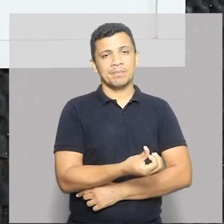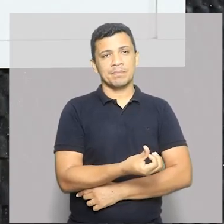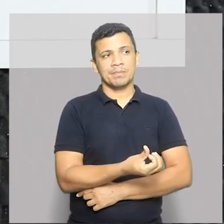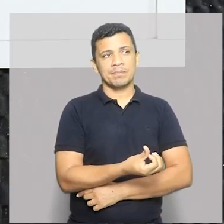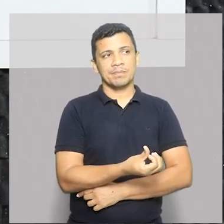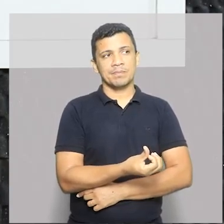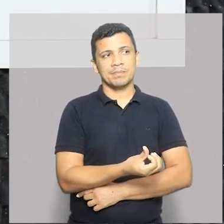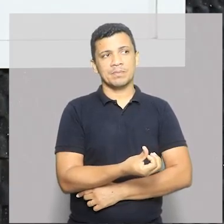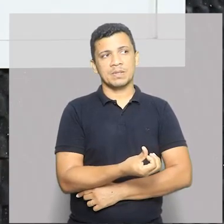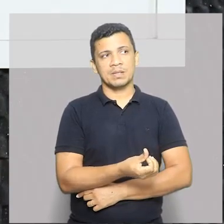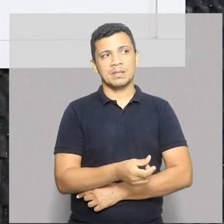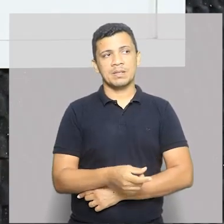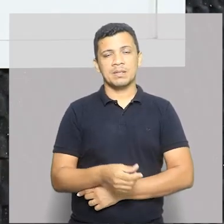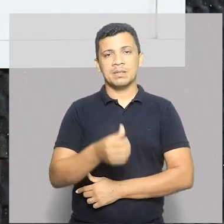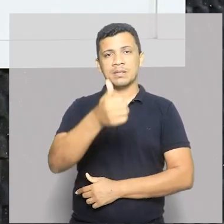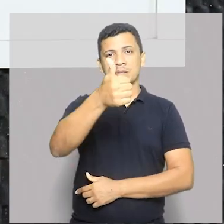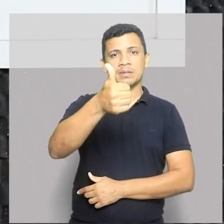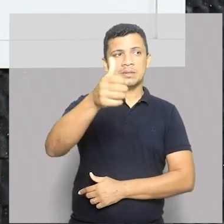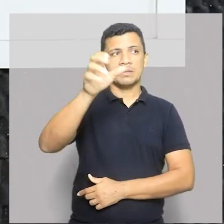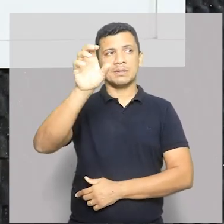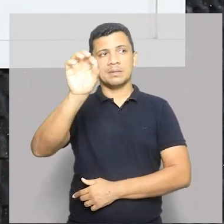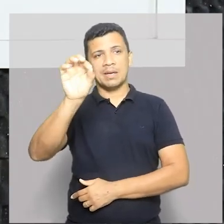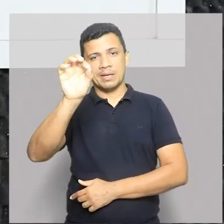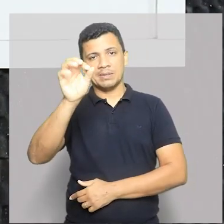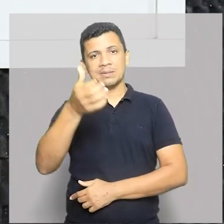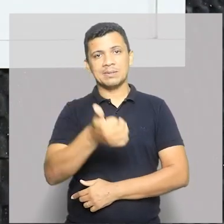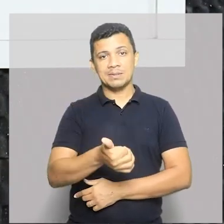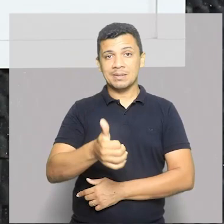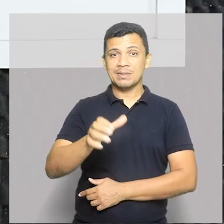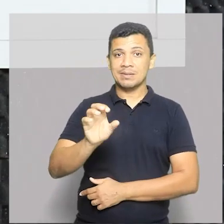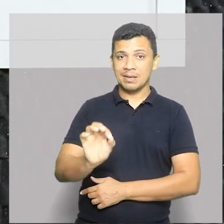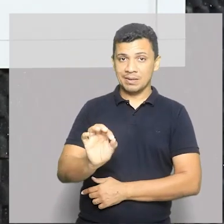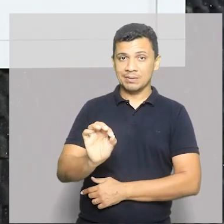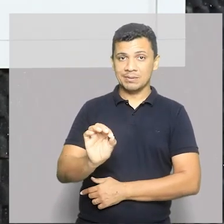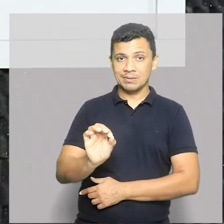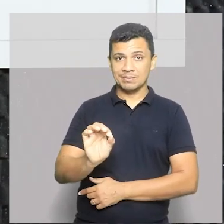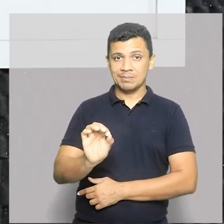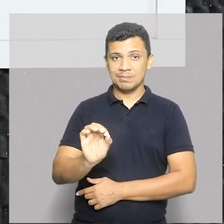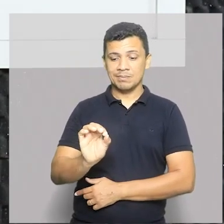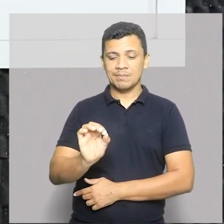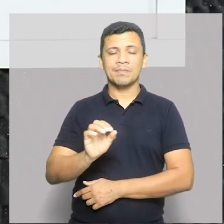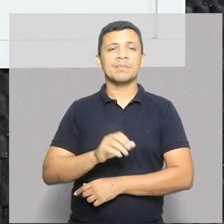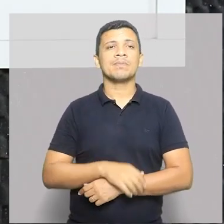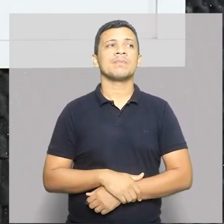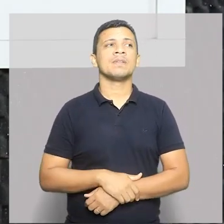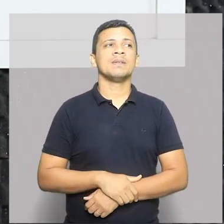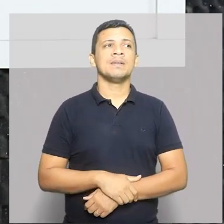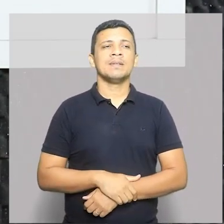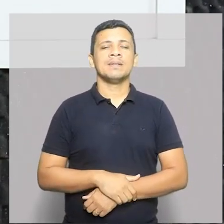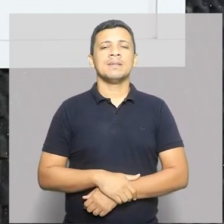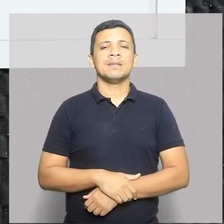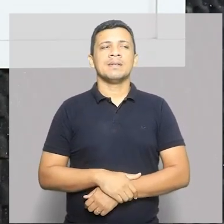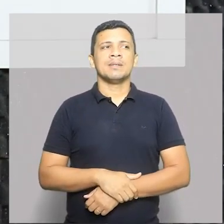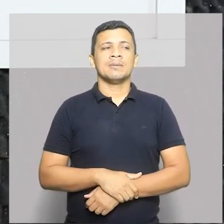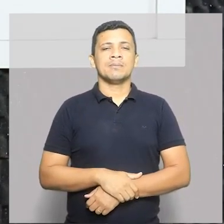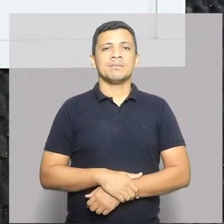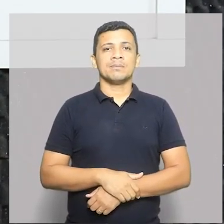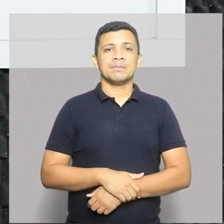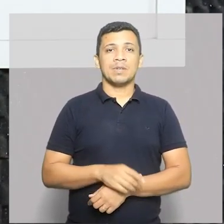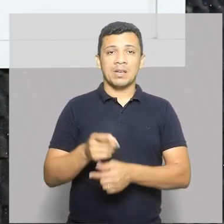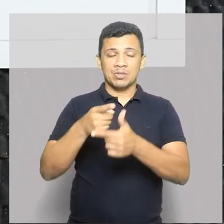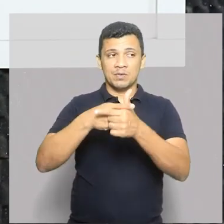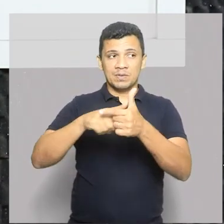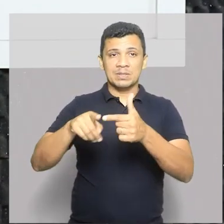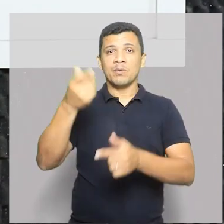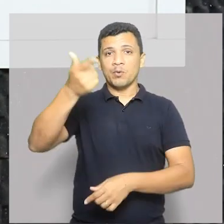vai. Base 10. Base 10 aqui, ó. Base 10. Base 10, já que é uma divisão,